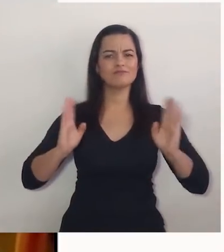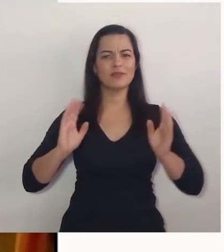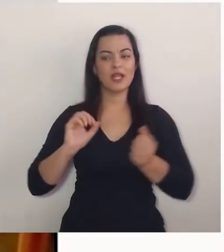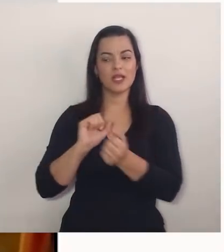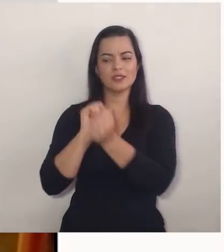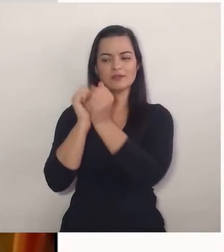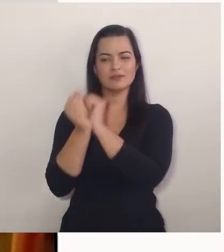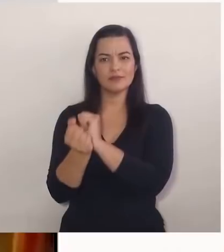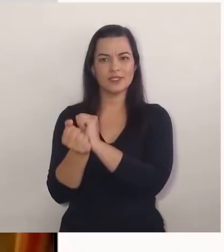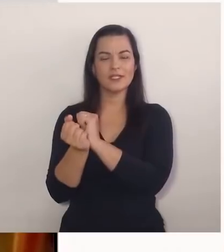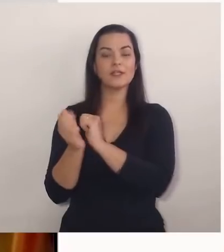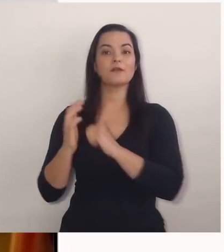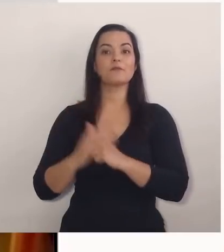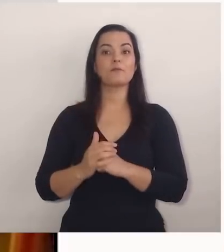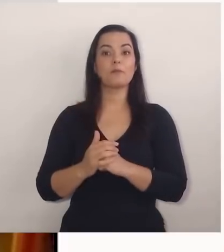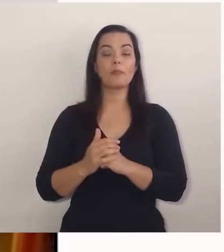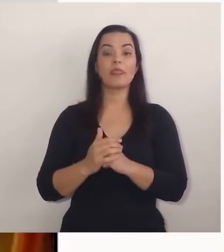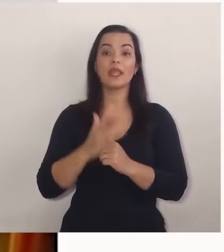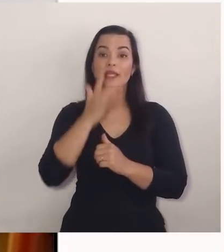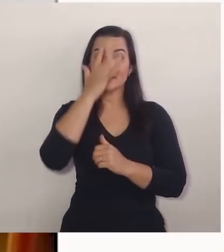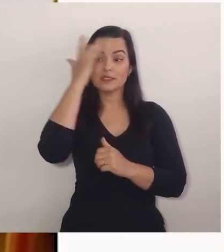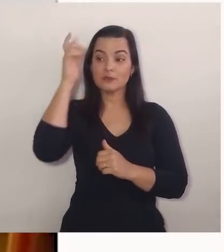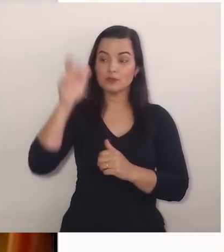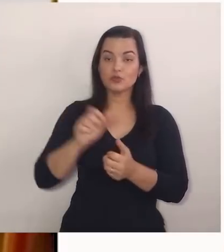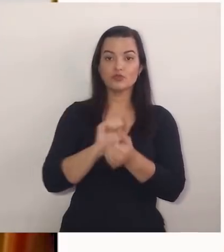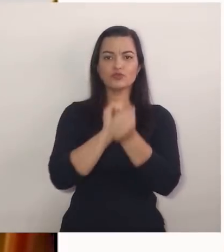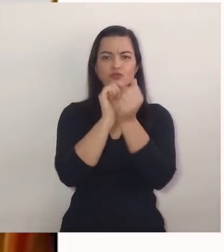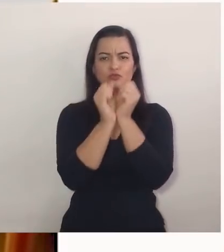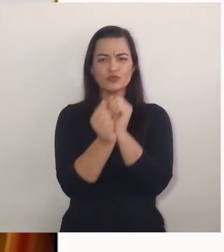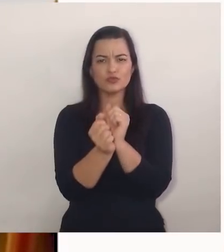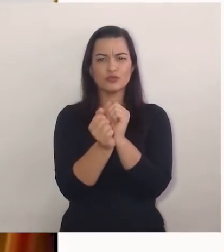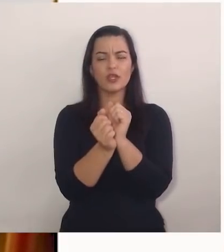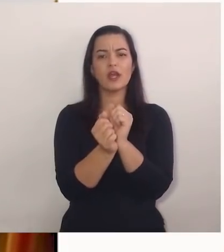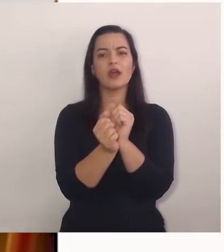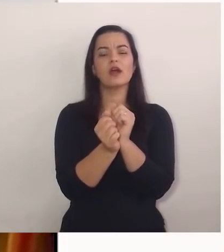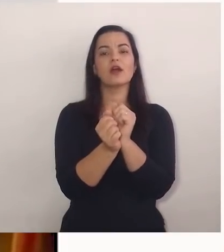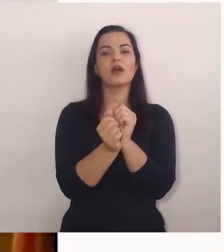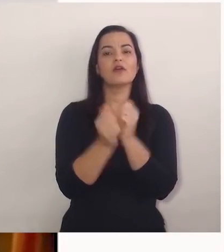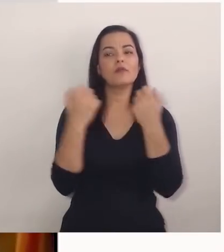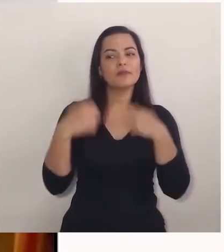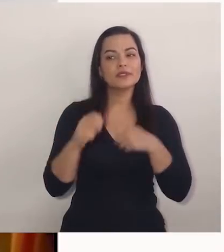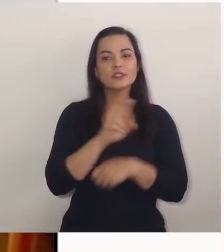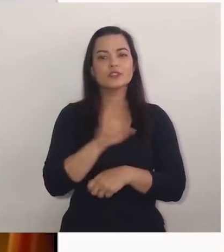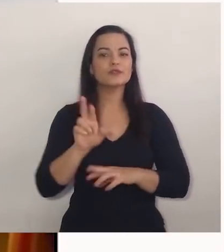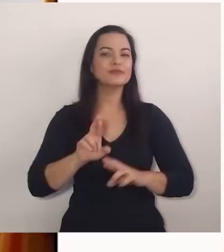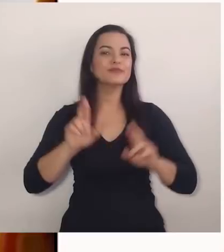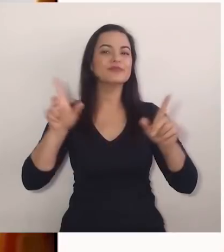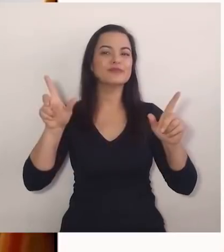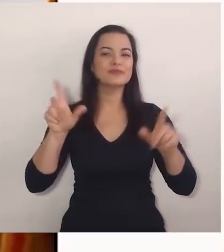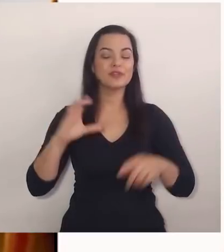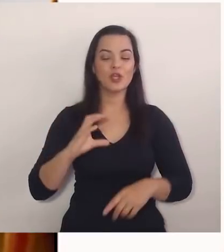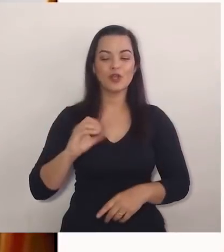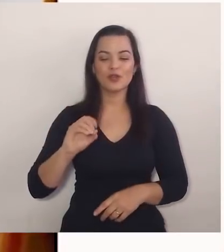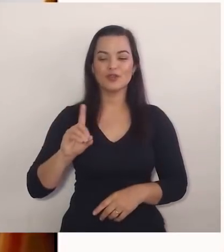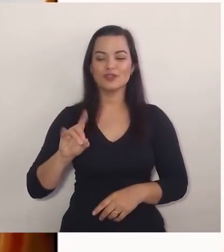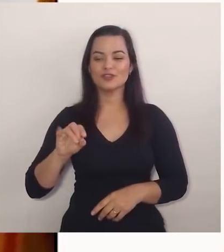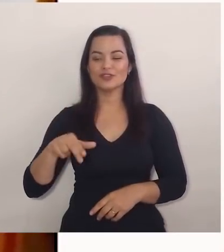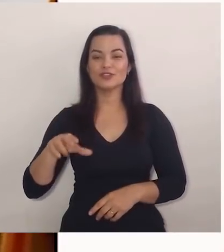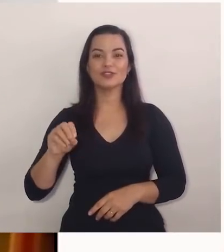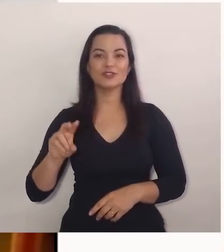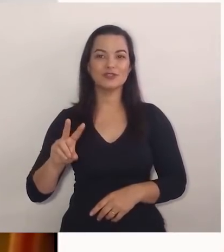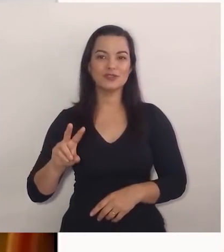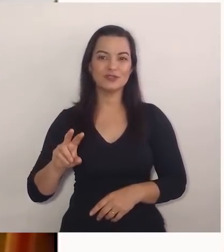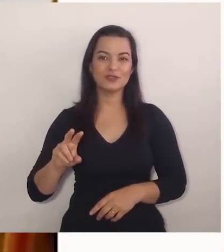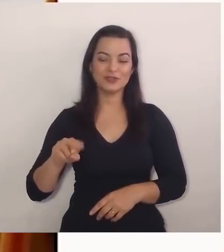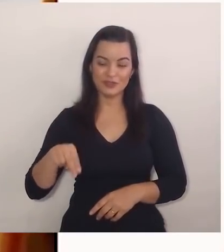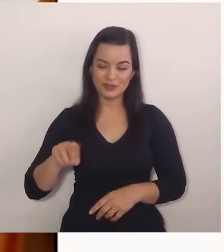de codinomes, de apelidos para não serem encontrados. E então surgiu o apelido. A